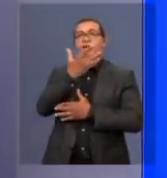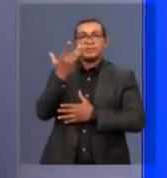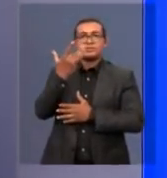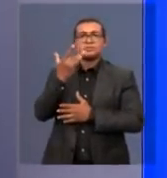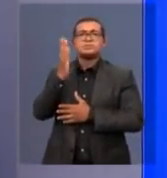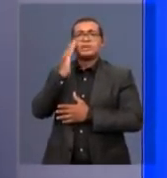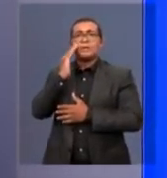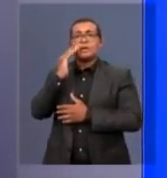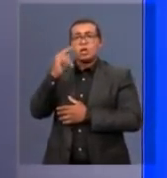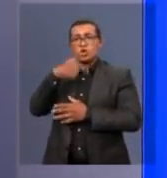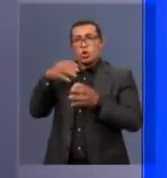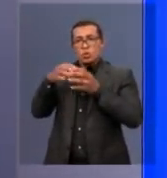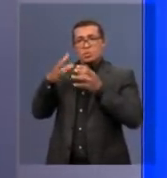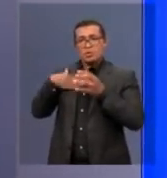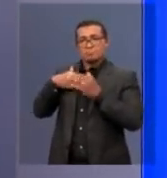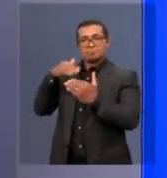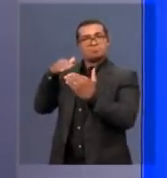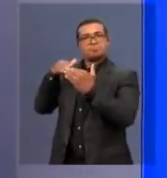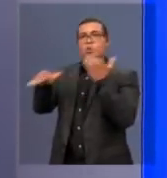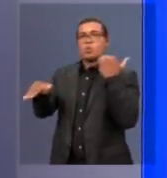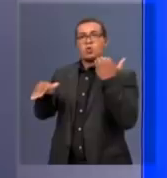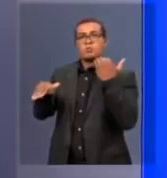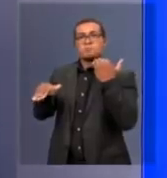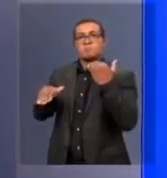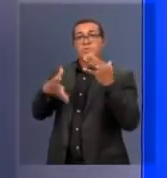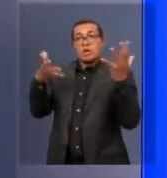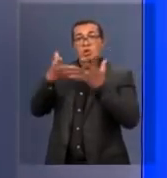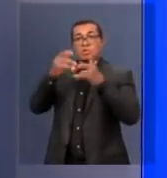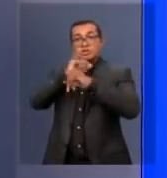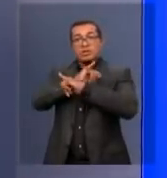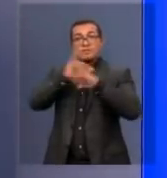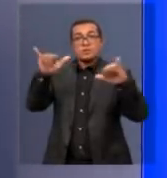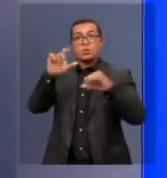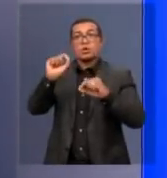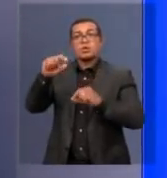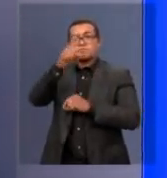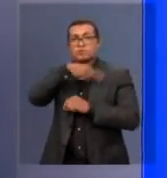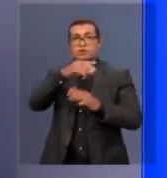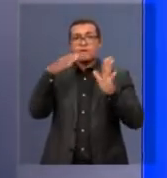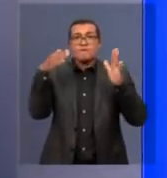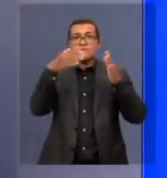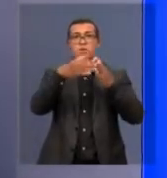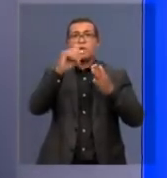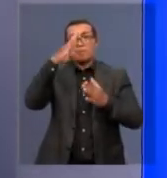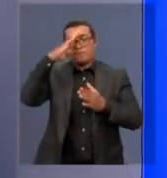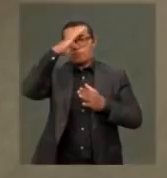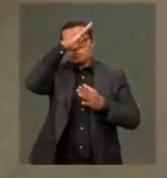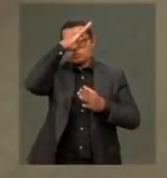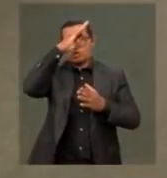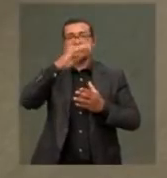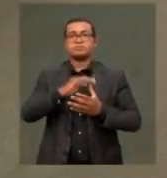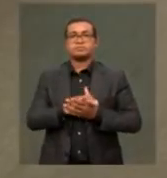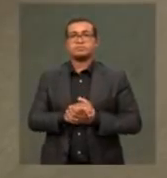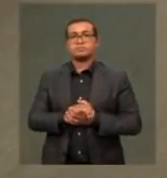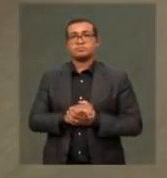não vamos compactuar com isso nesse momento anunciando que nós vamos dar palanque para o bolsonaro